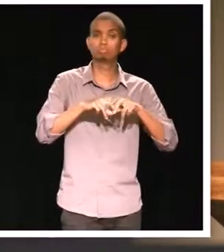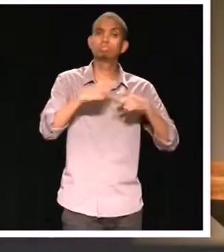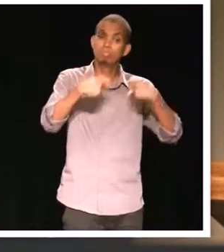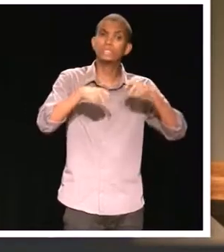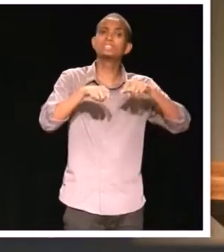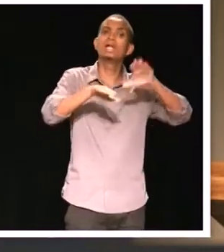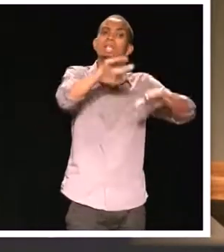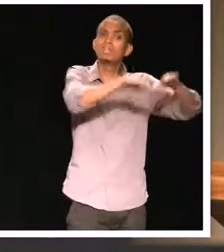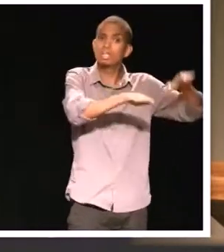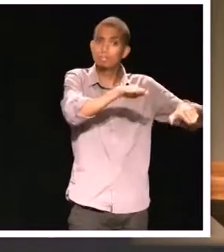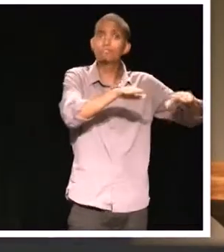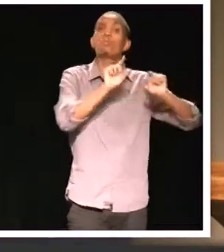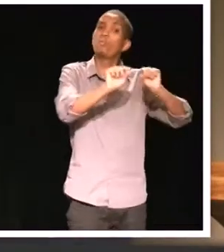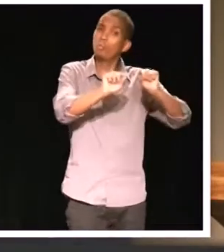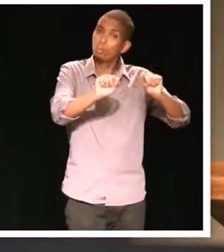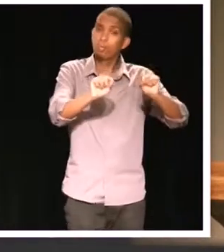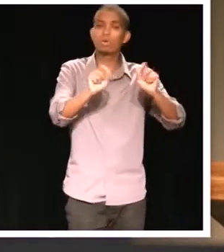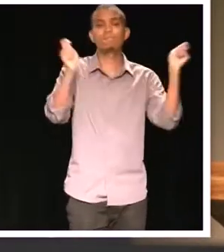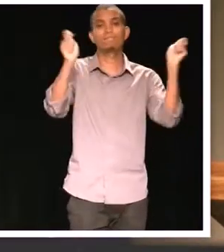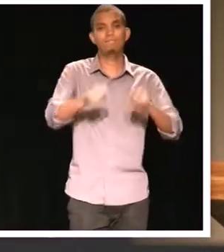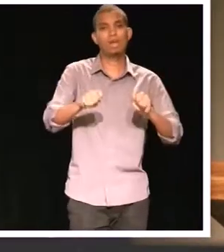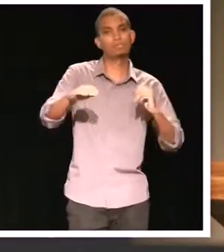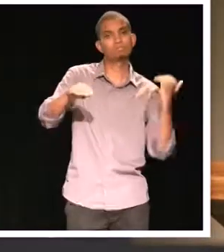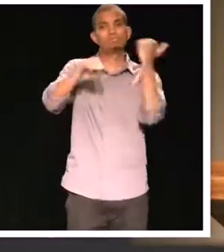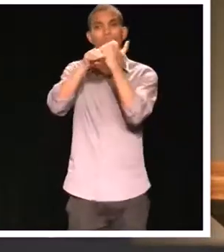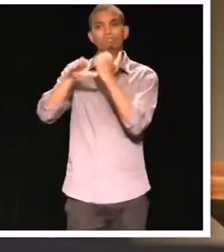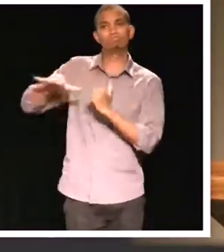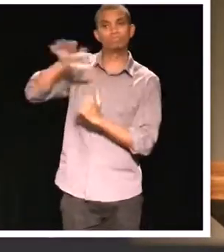alcançado equipara possibilidades na vida.